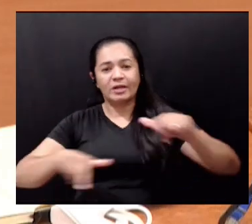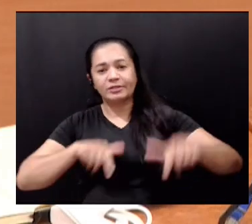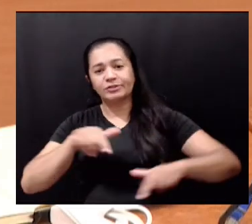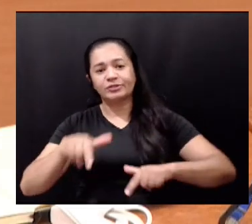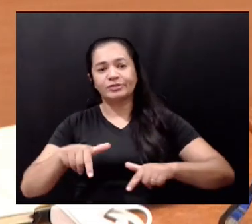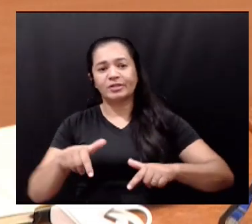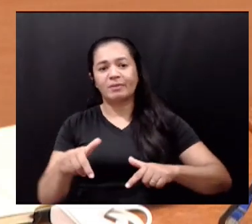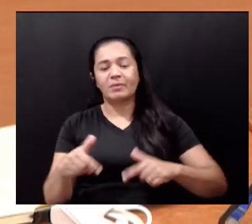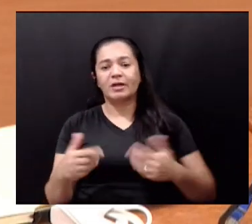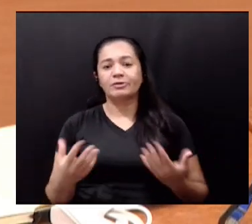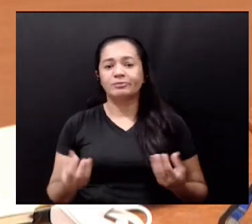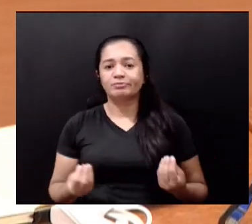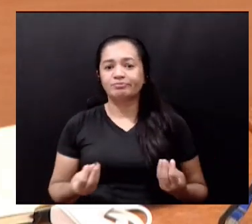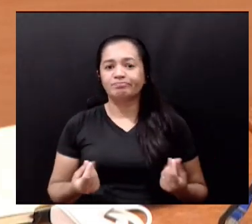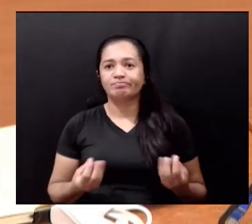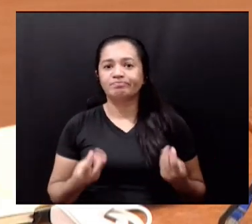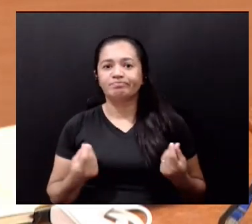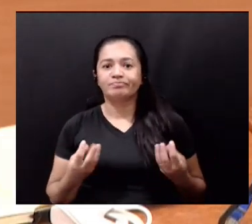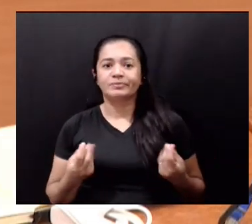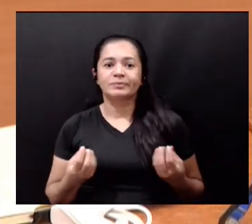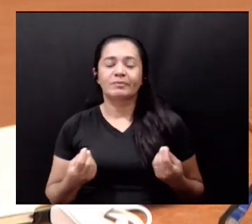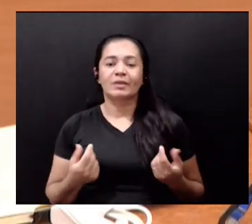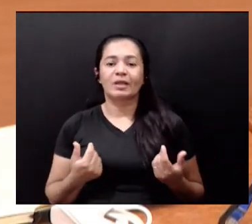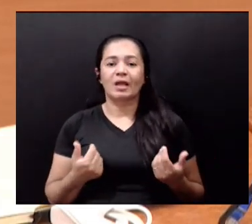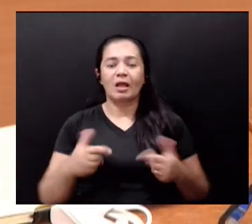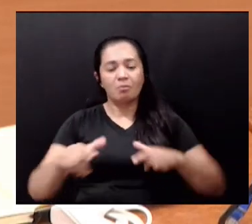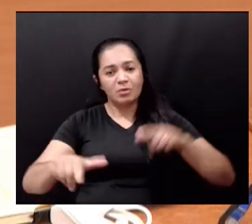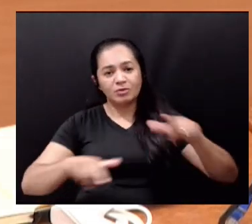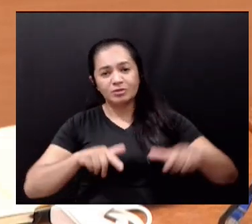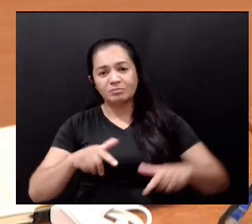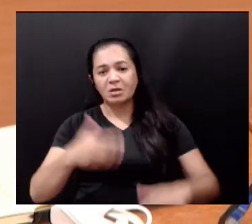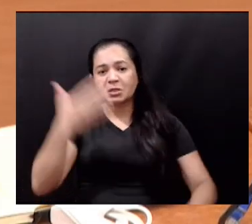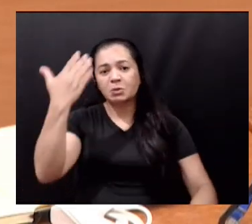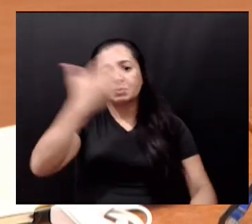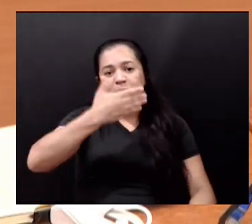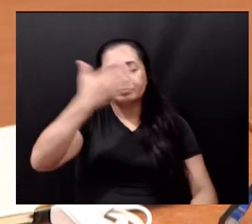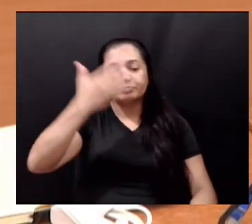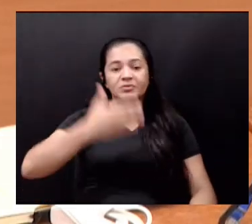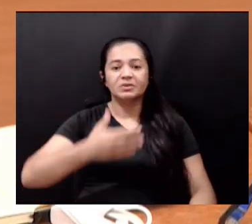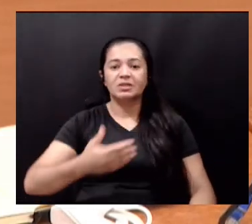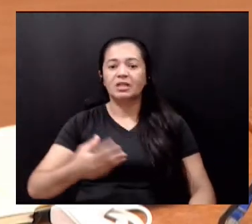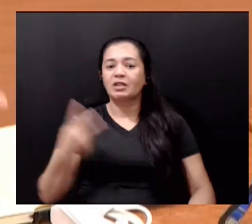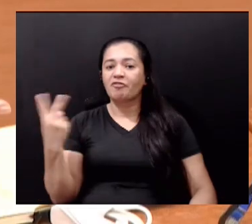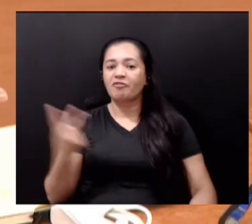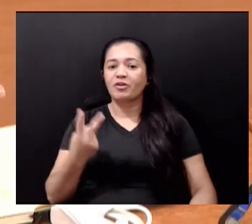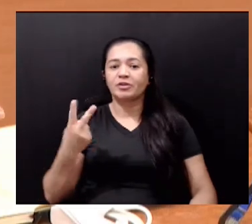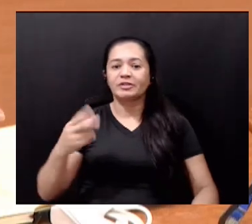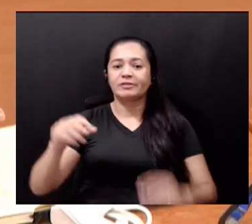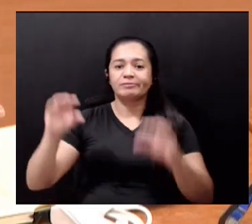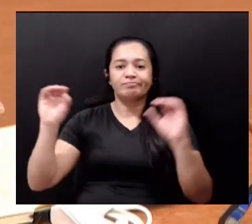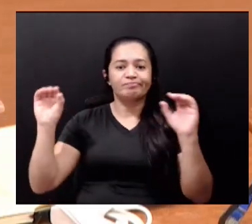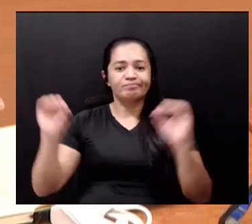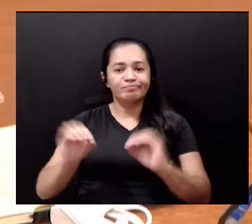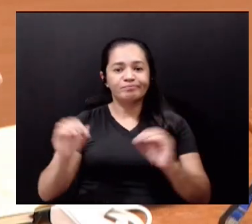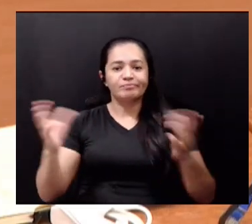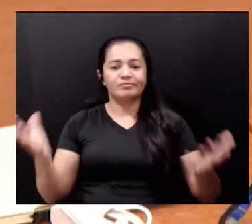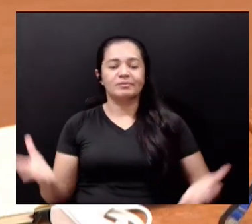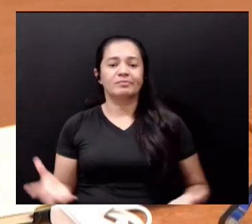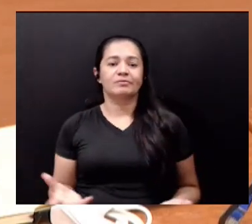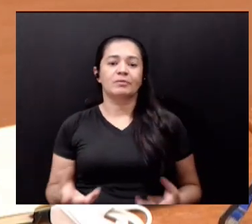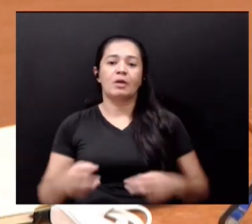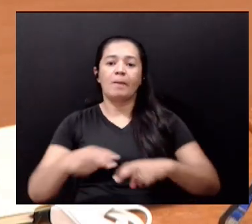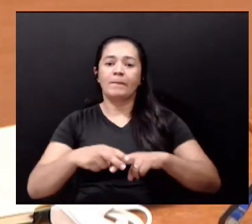é uma atividade invisibilizada, desvalorizada, e isso se reflete também nas relações